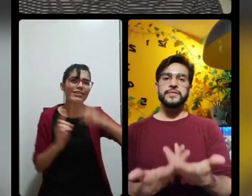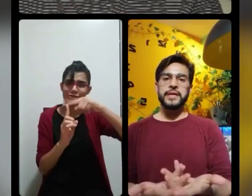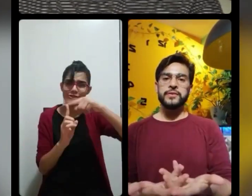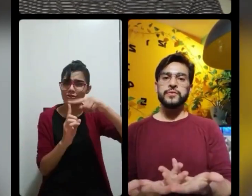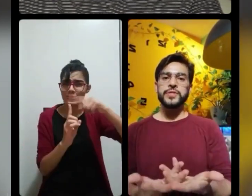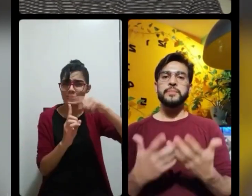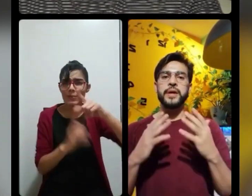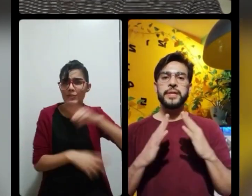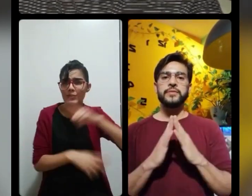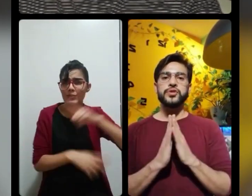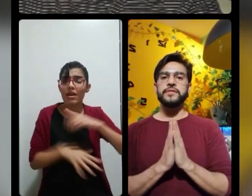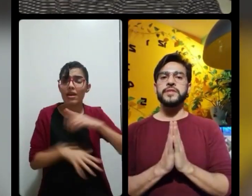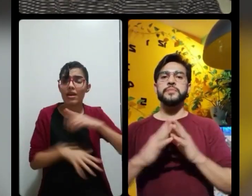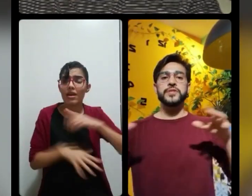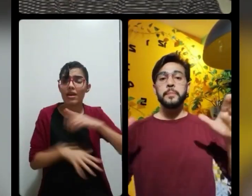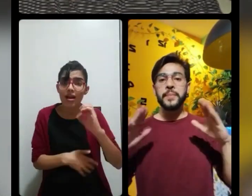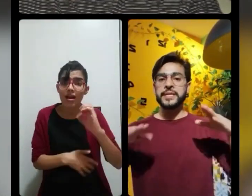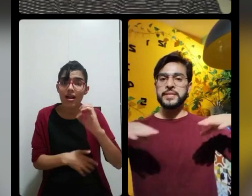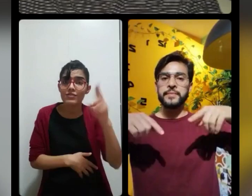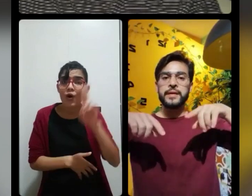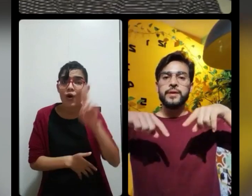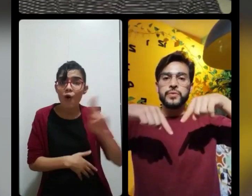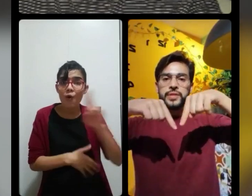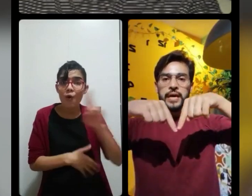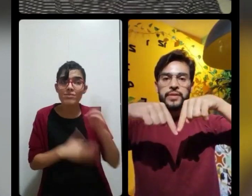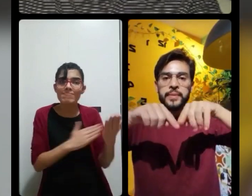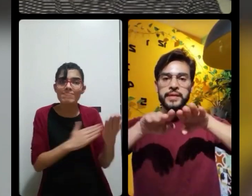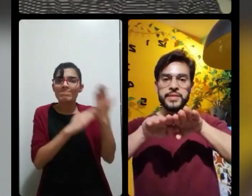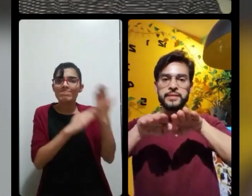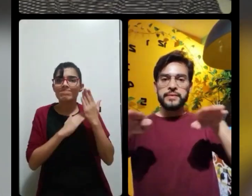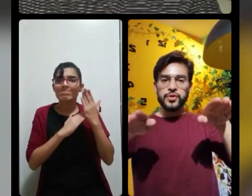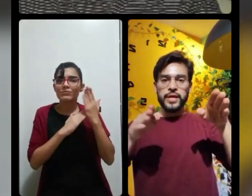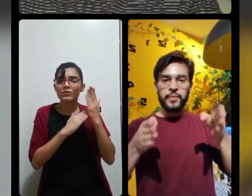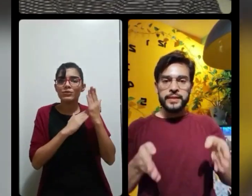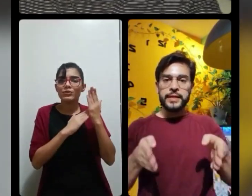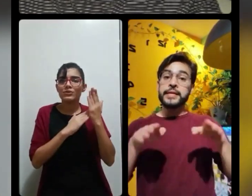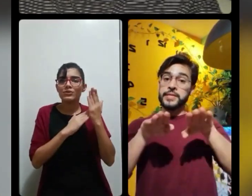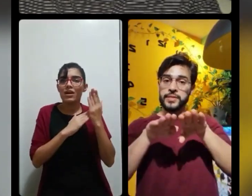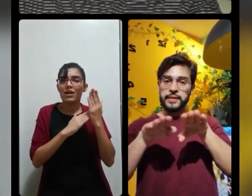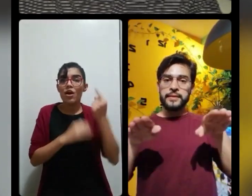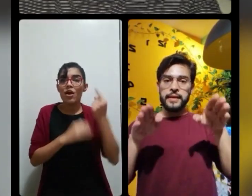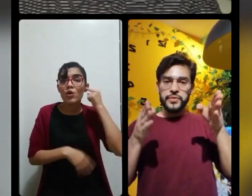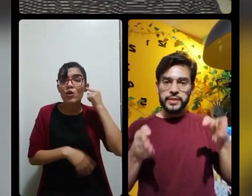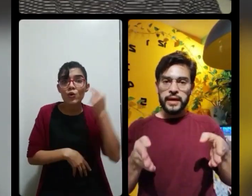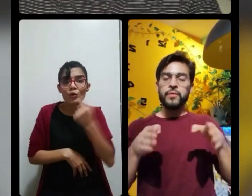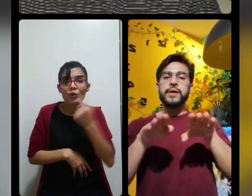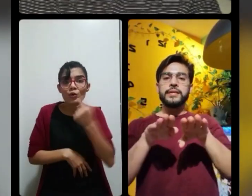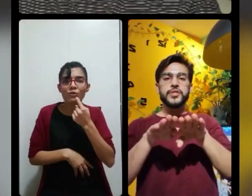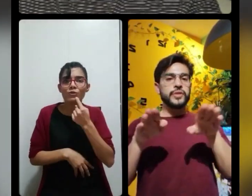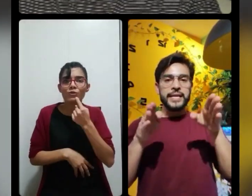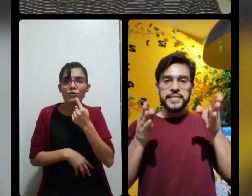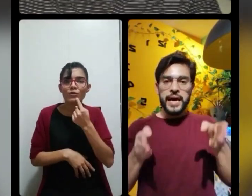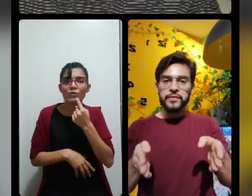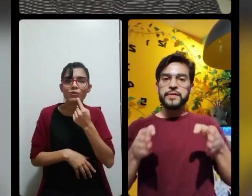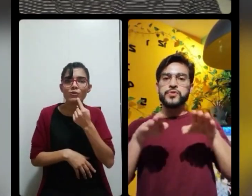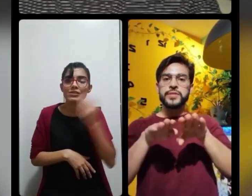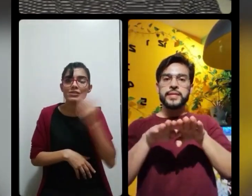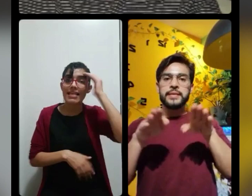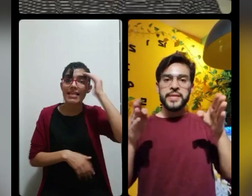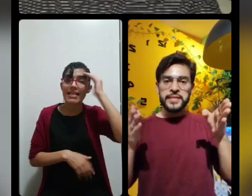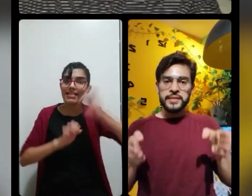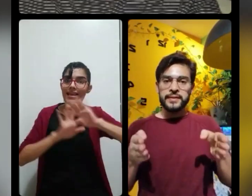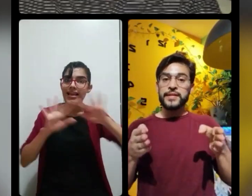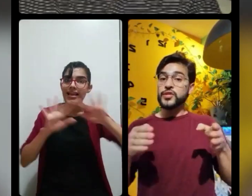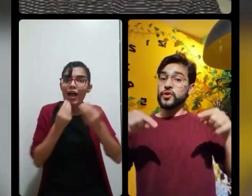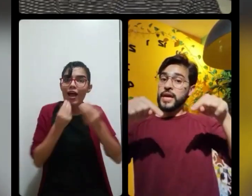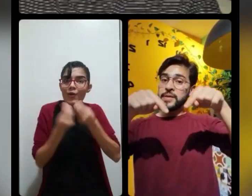existam classificadores que permitam a gente fazer, por exemplo, mesa. O sinal de mesa geralmente é esse, né? É um sinal dicionarizado, vamos dizer,